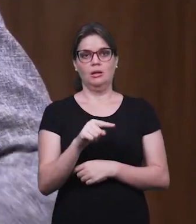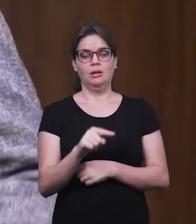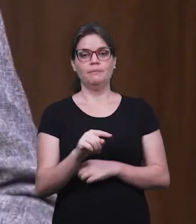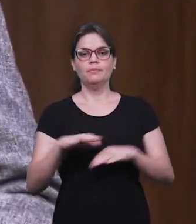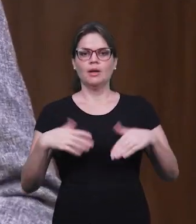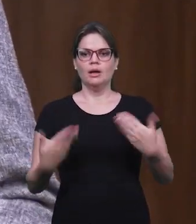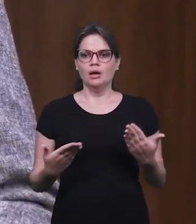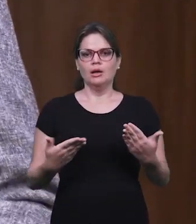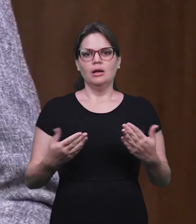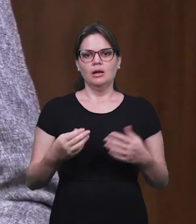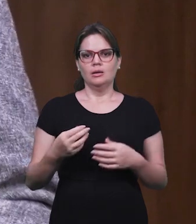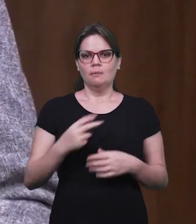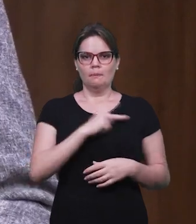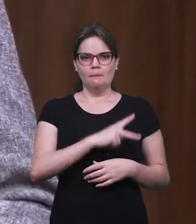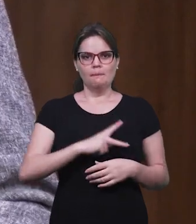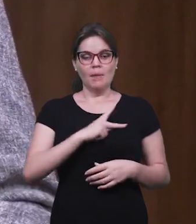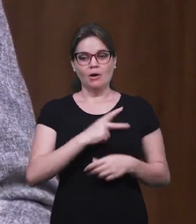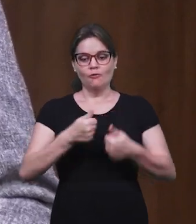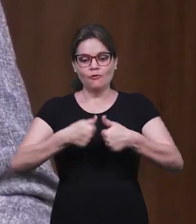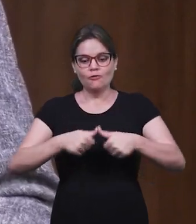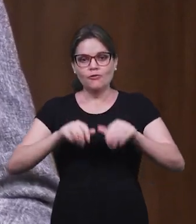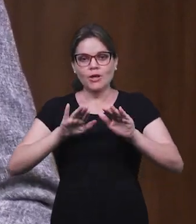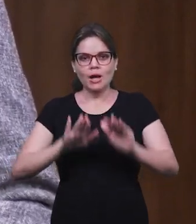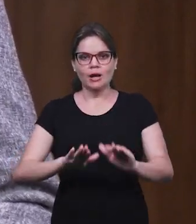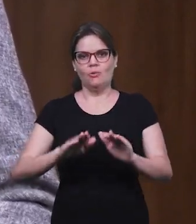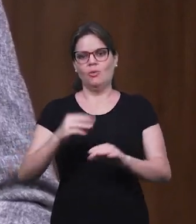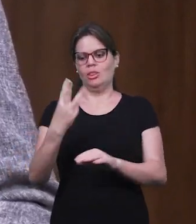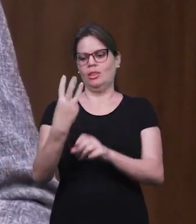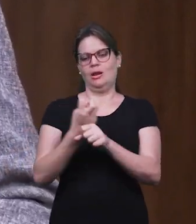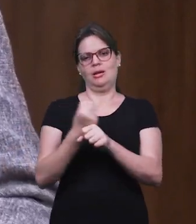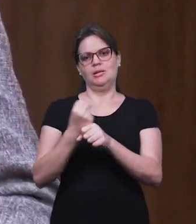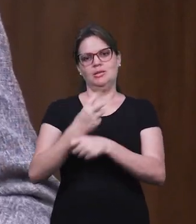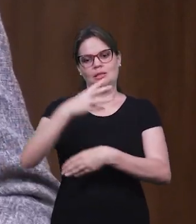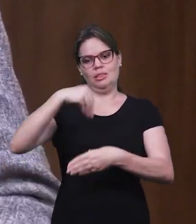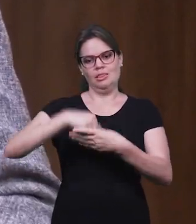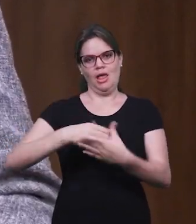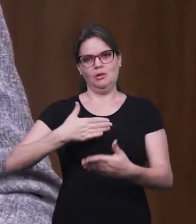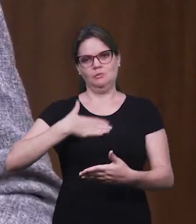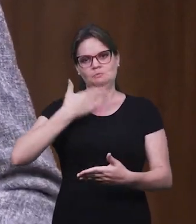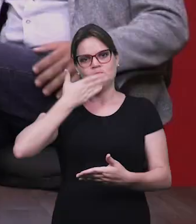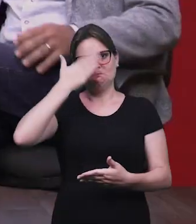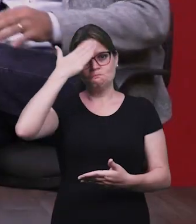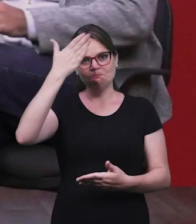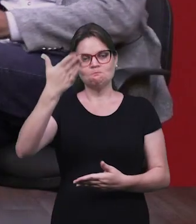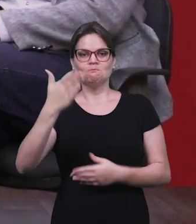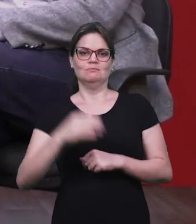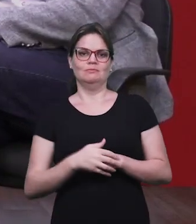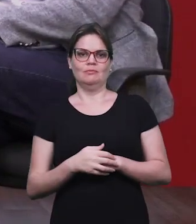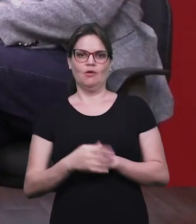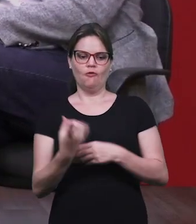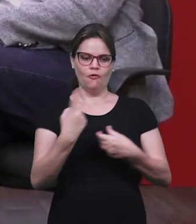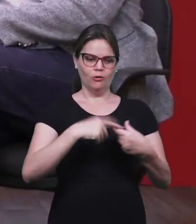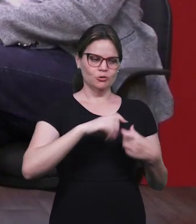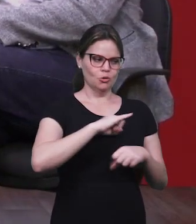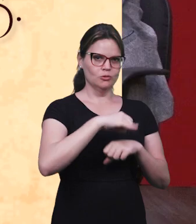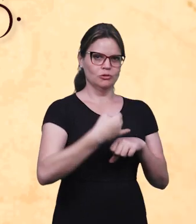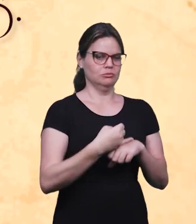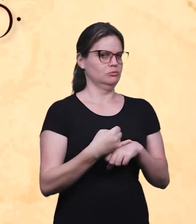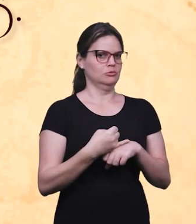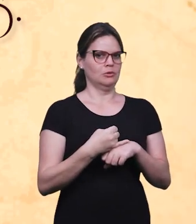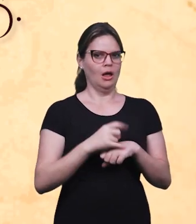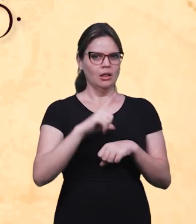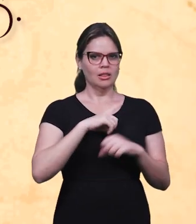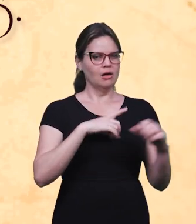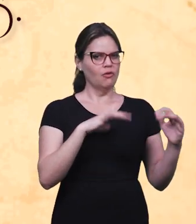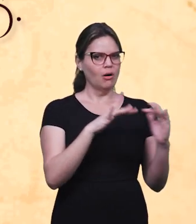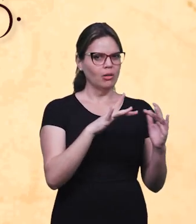contato inicial com os apóstolos que estavam em Jerusalém. Inclusive, em